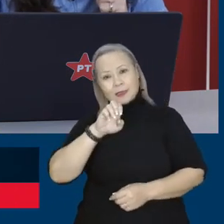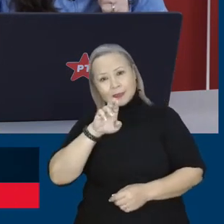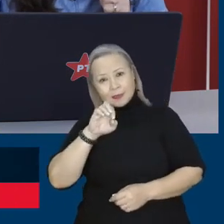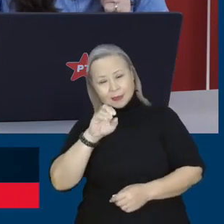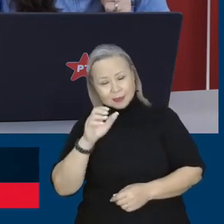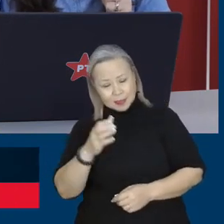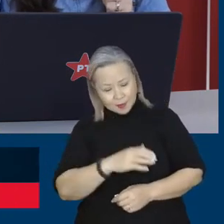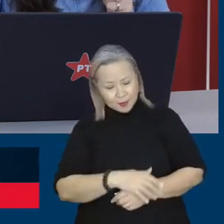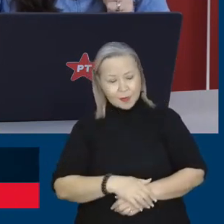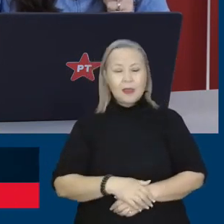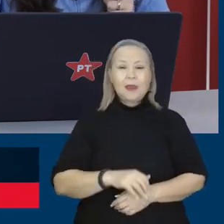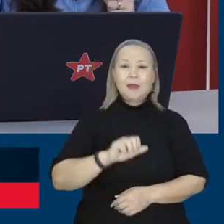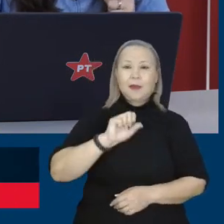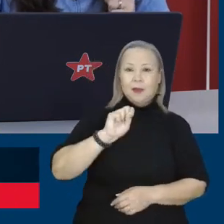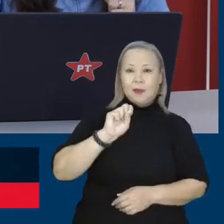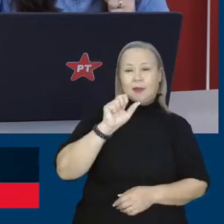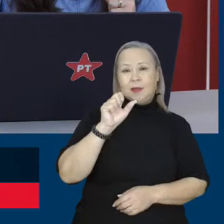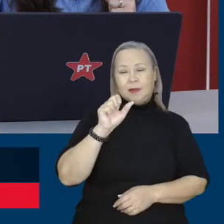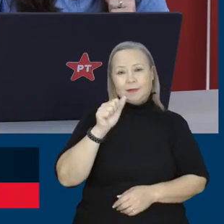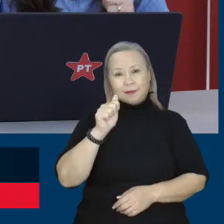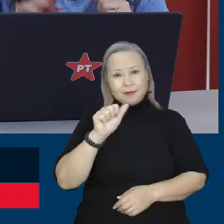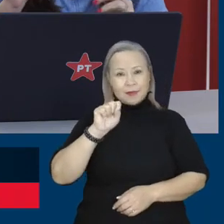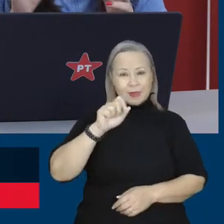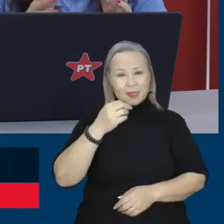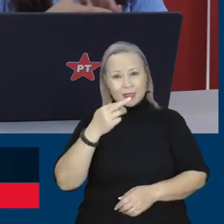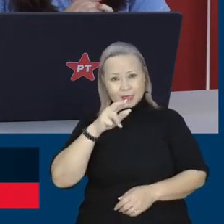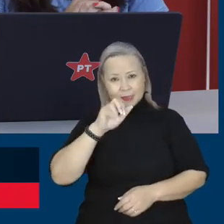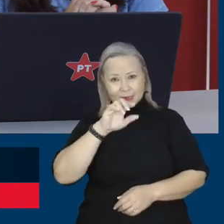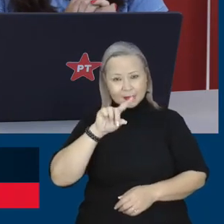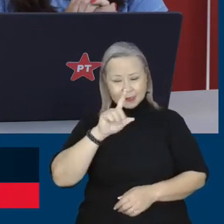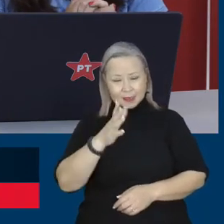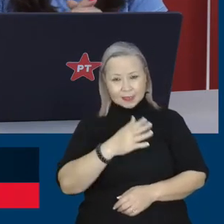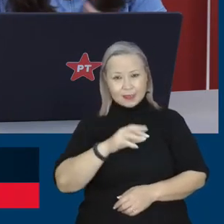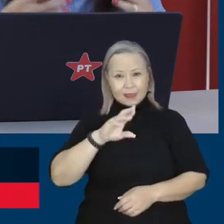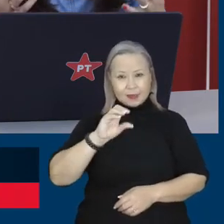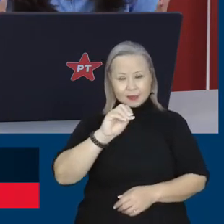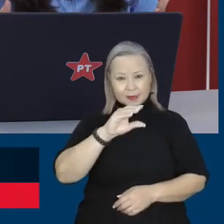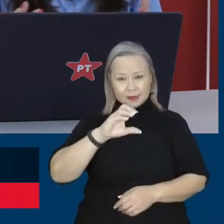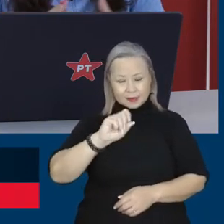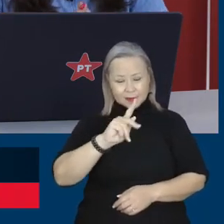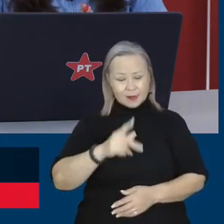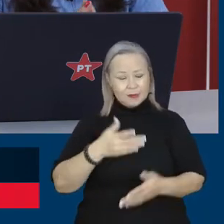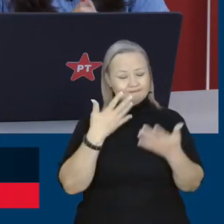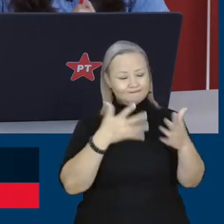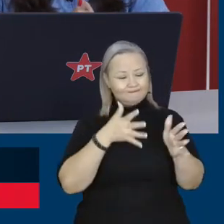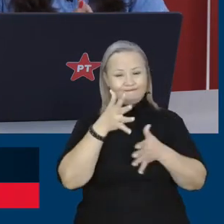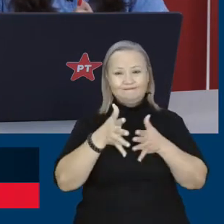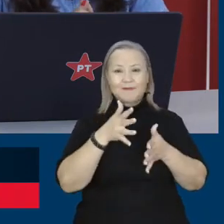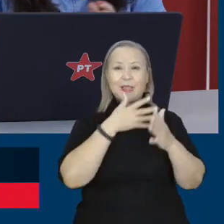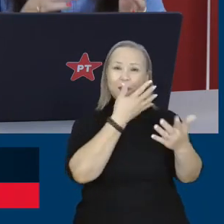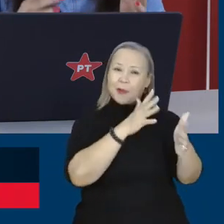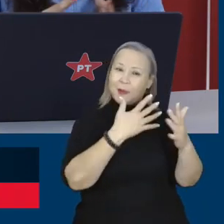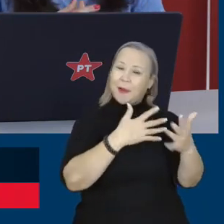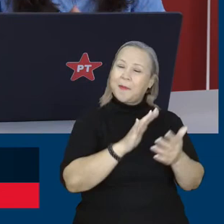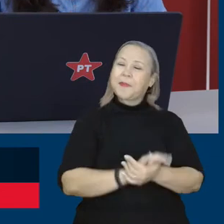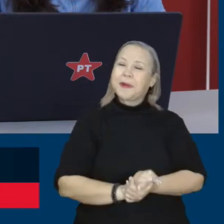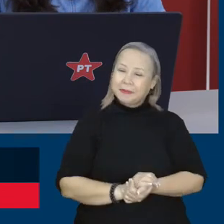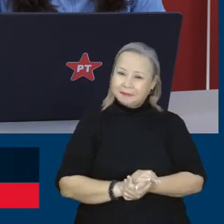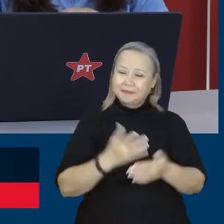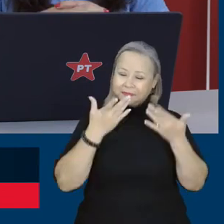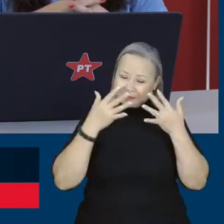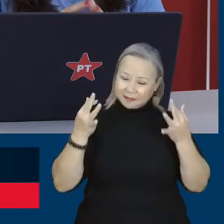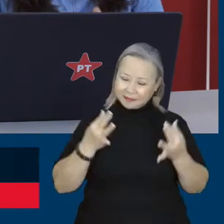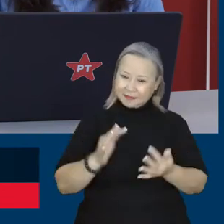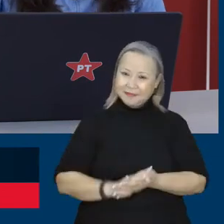Senador Paim deixando aqui também um abraço para o senhor o rock Nilson dizendo Parabéns Senador felicidades e você